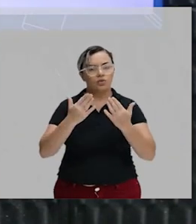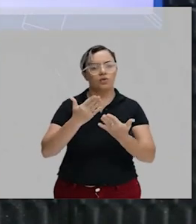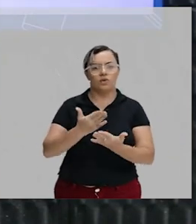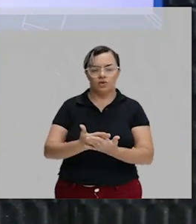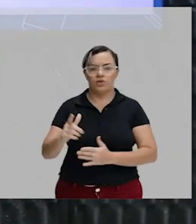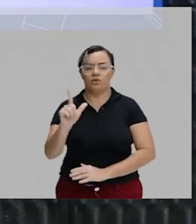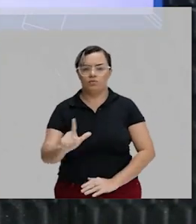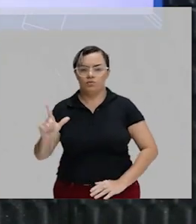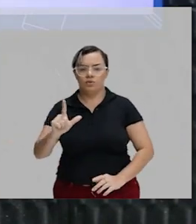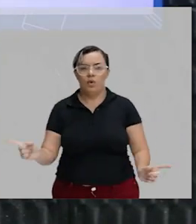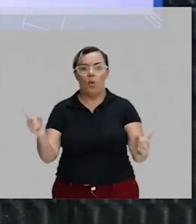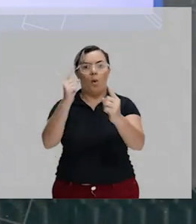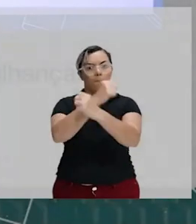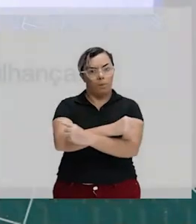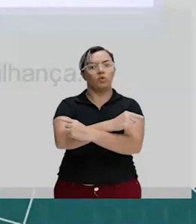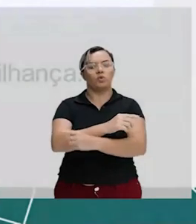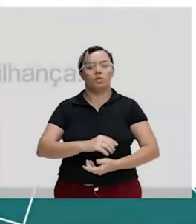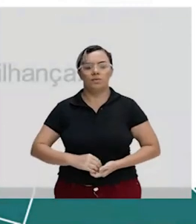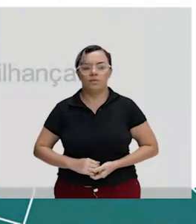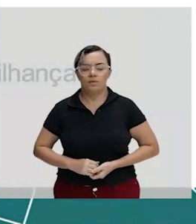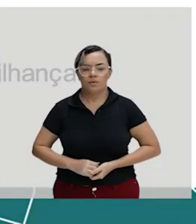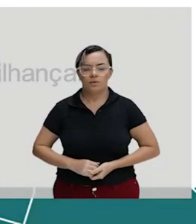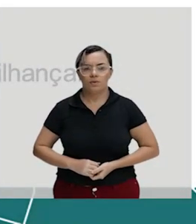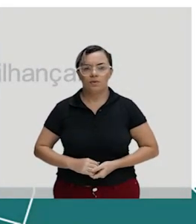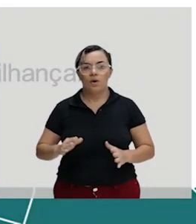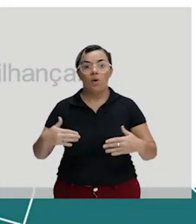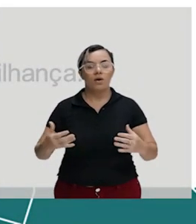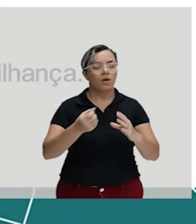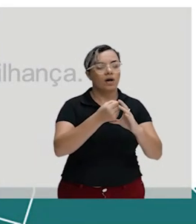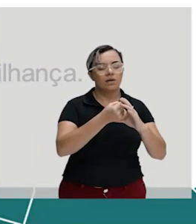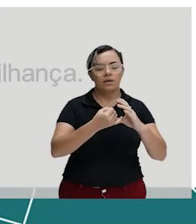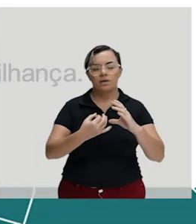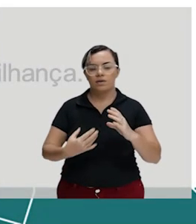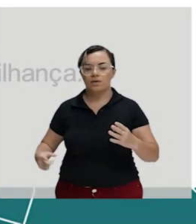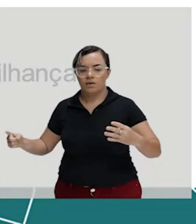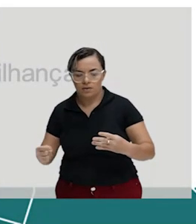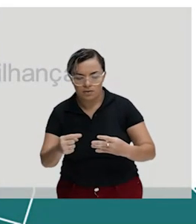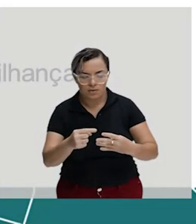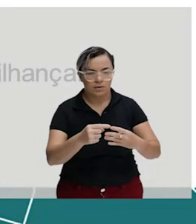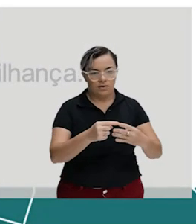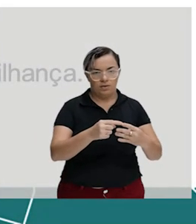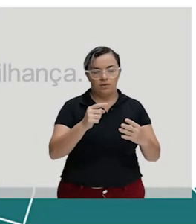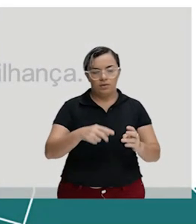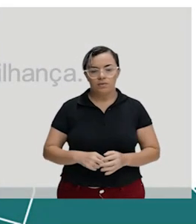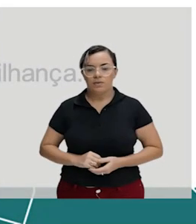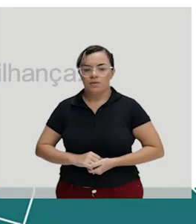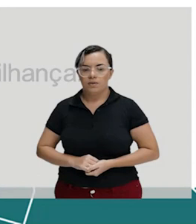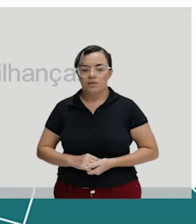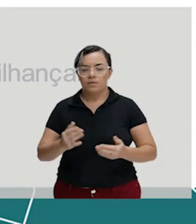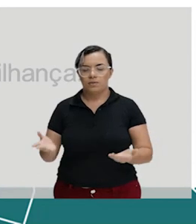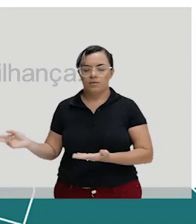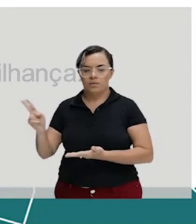esse antagonismo Quais são as características do simbolismo abordagem entre mistério e